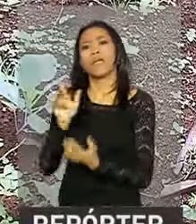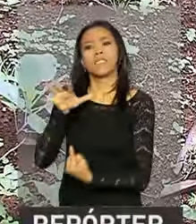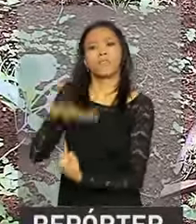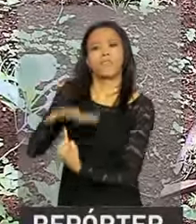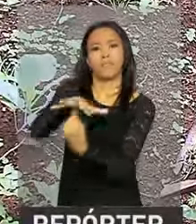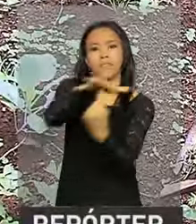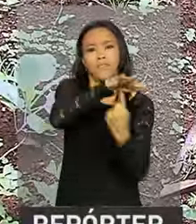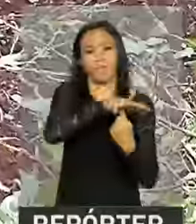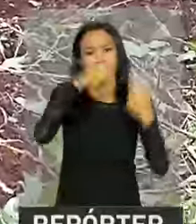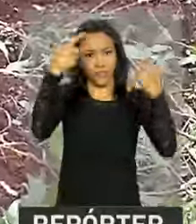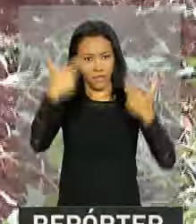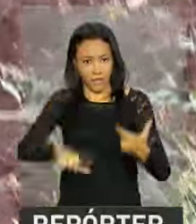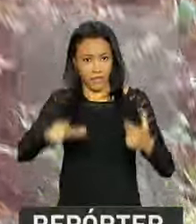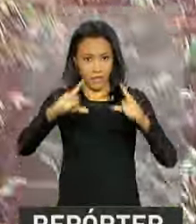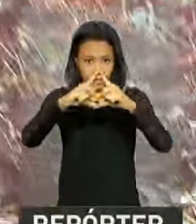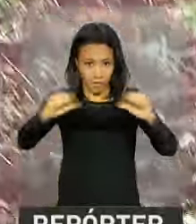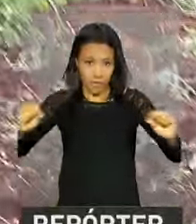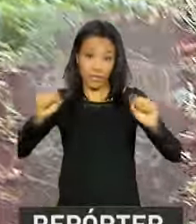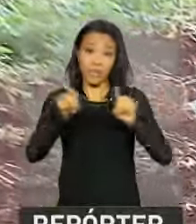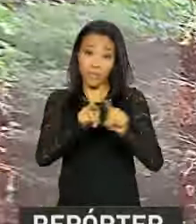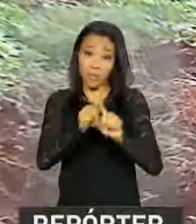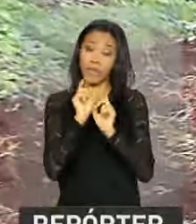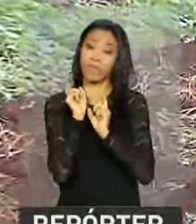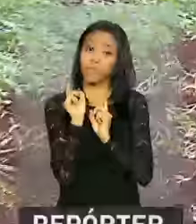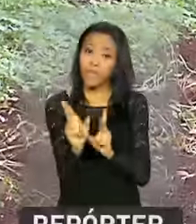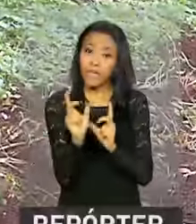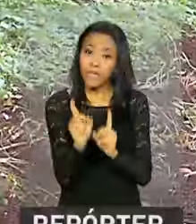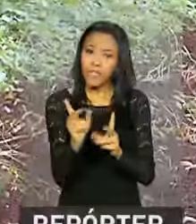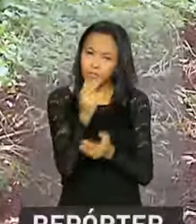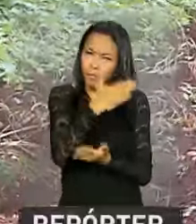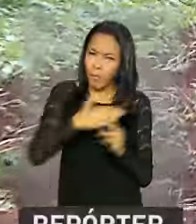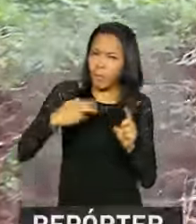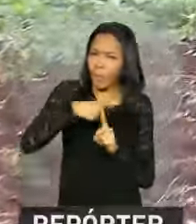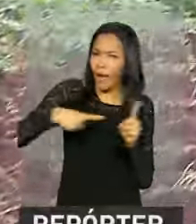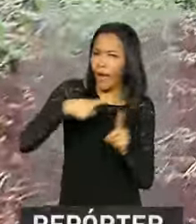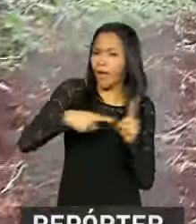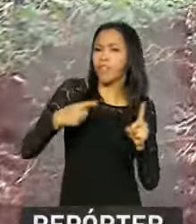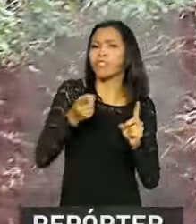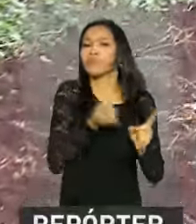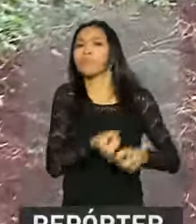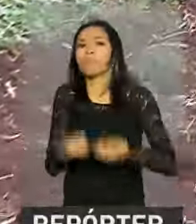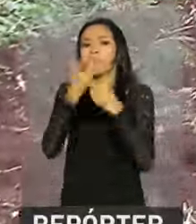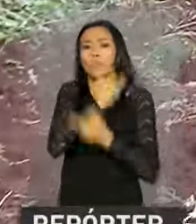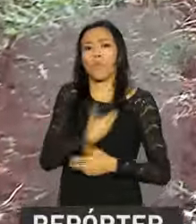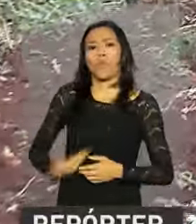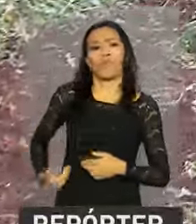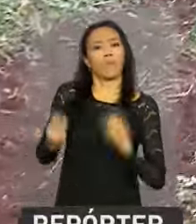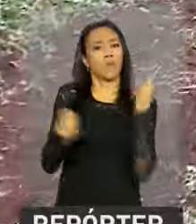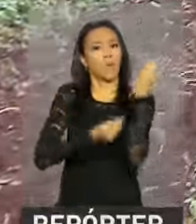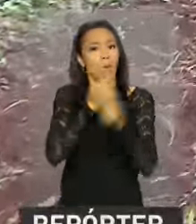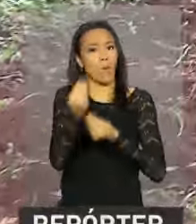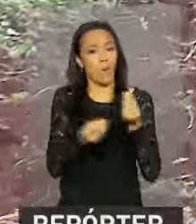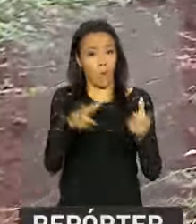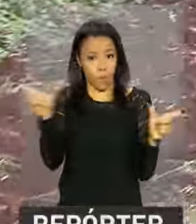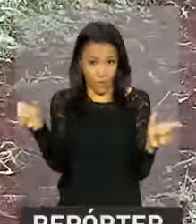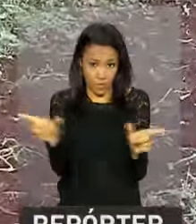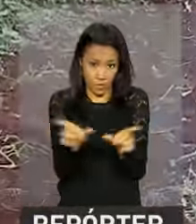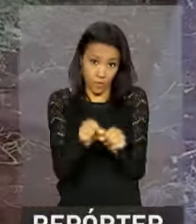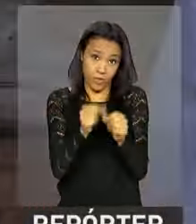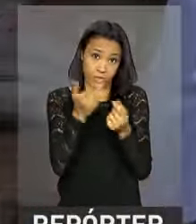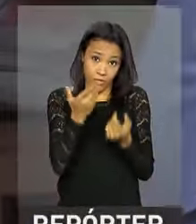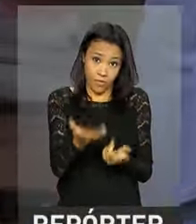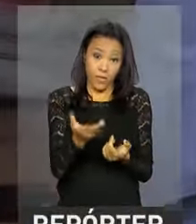feiras do Distrito Federal e também comercializa parte da produção para o governo federal por meio do programa de aquisição de